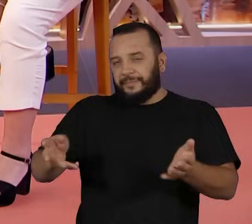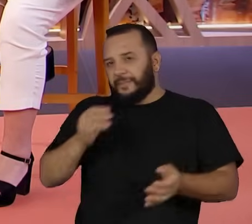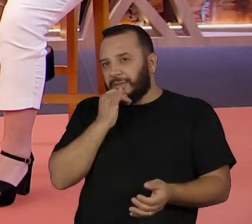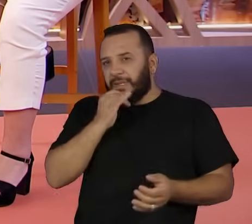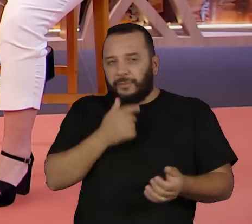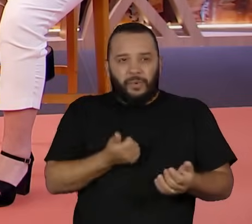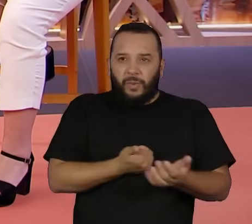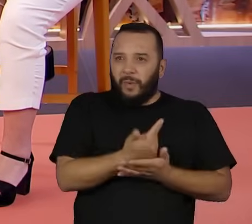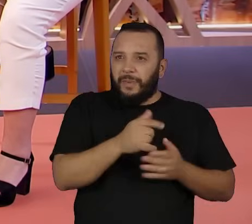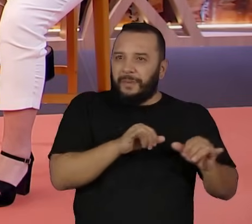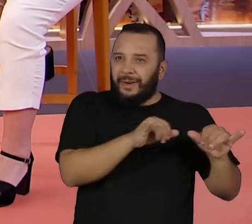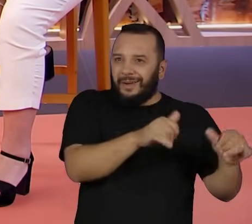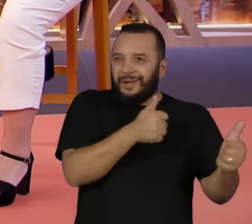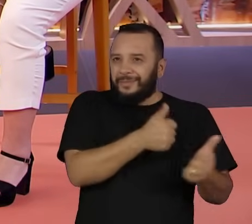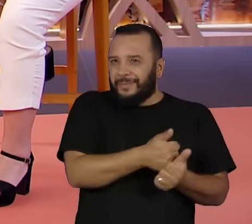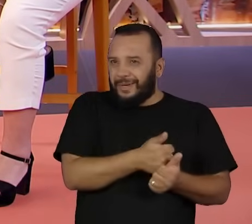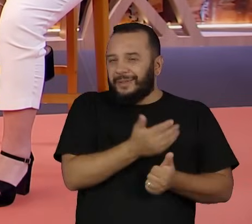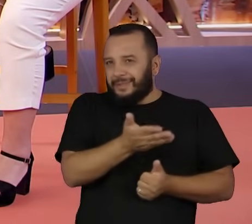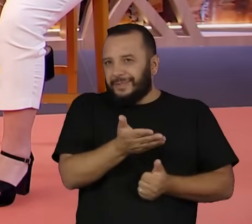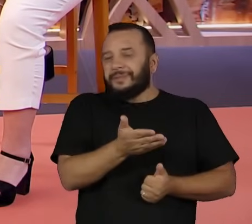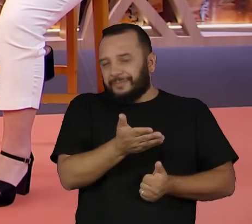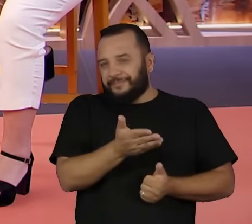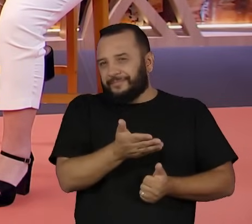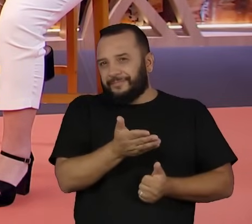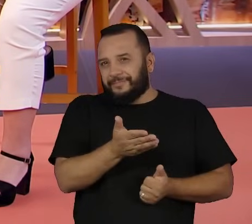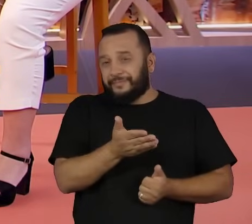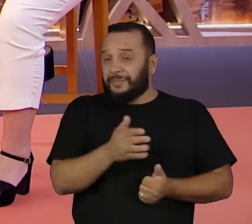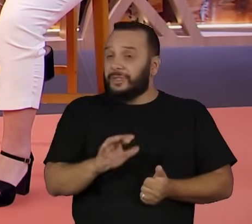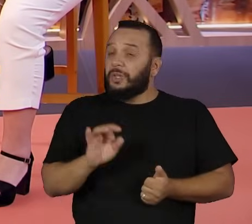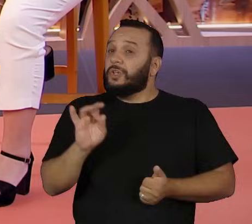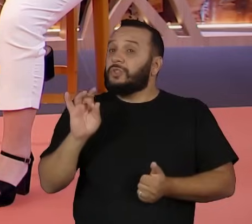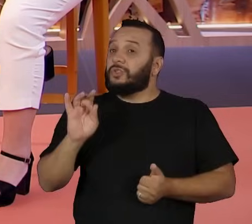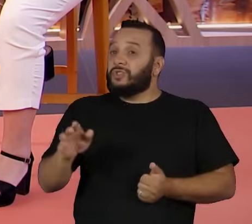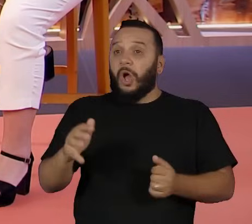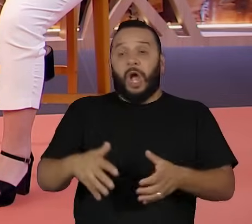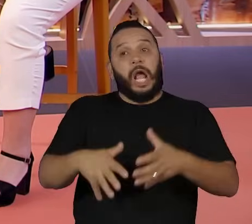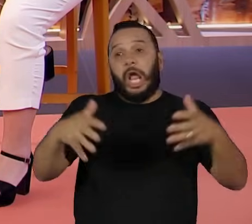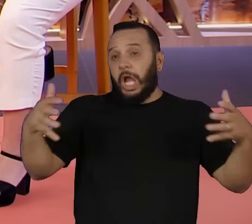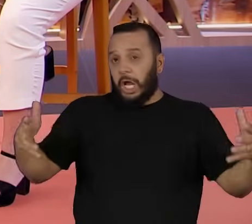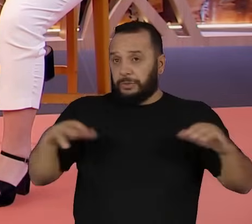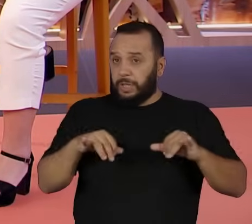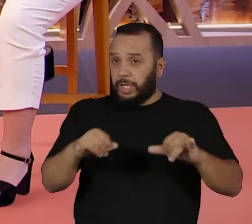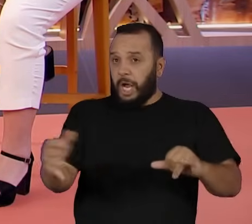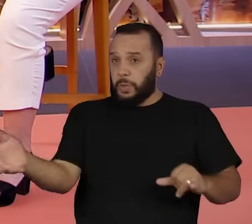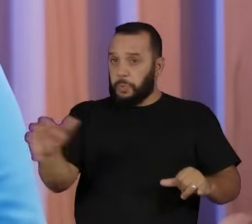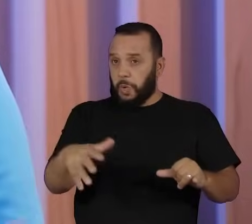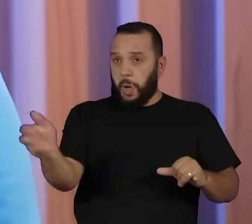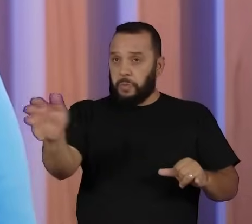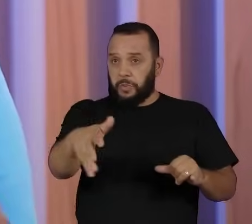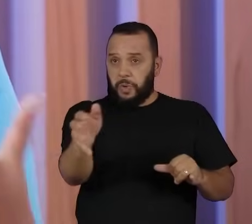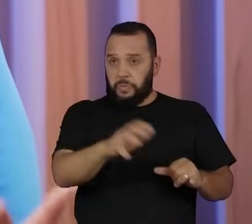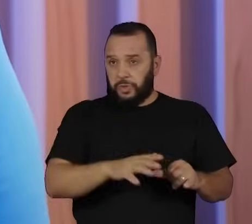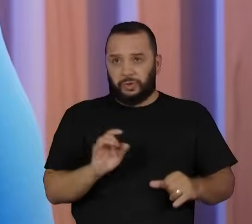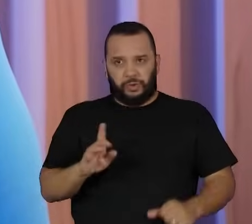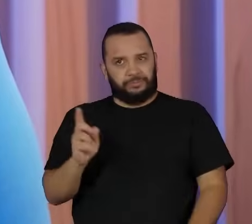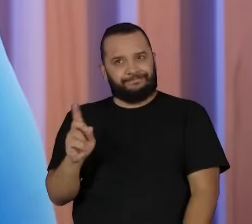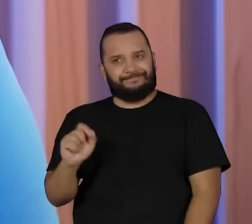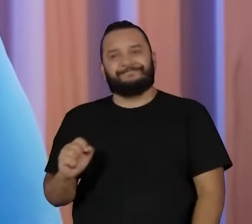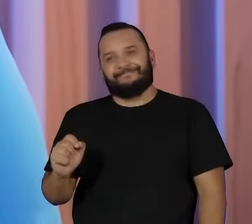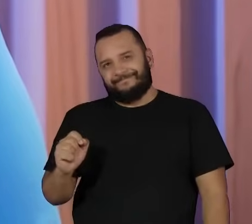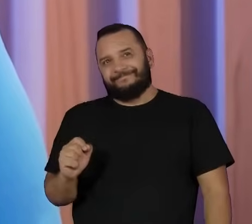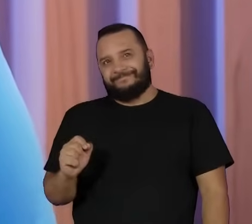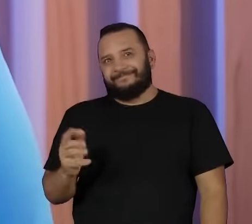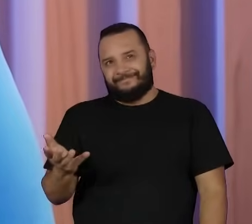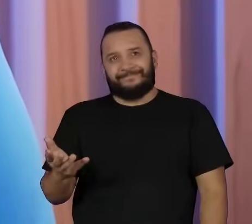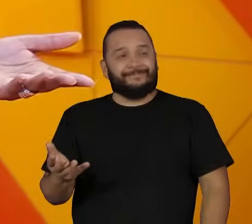desses mercados locais, mercados de bairro, não somente daquelas grandes redes enormes em que a gente já sabe em que condições